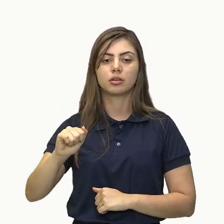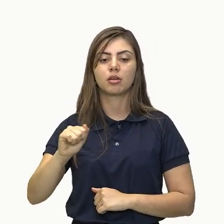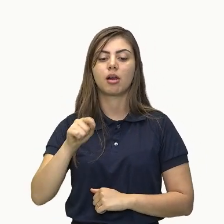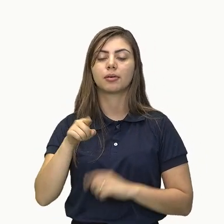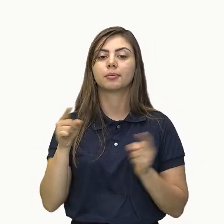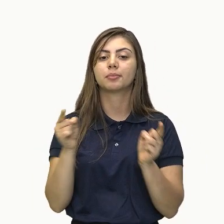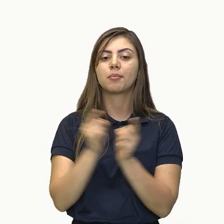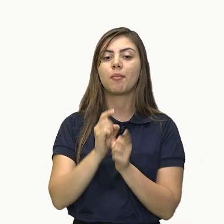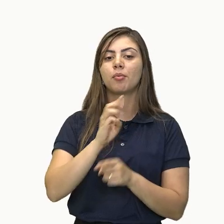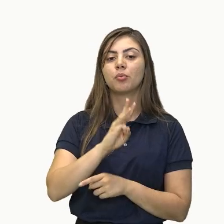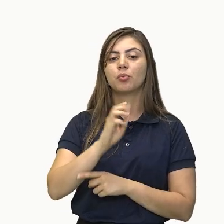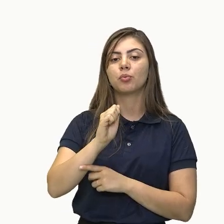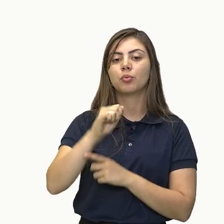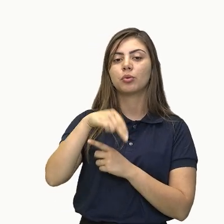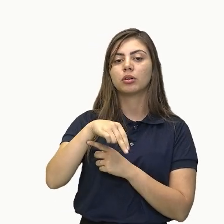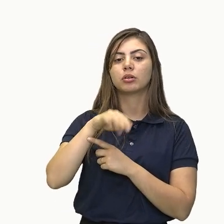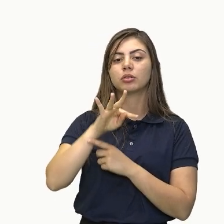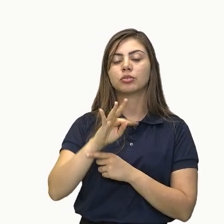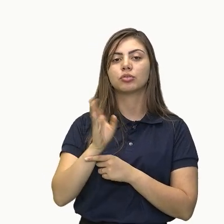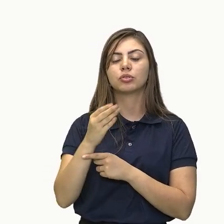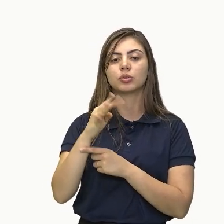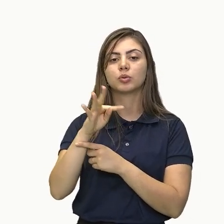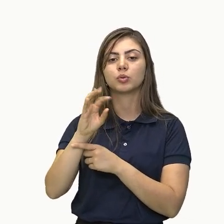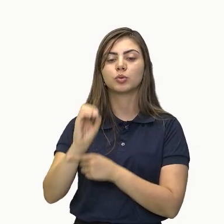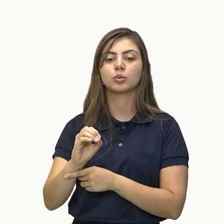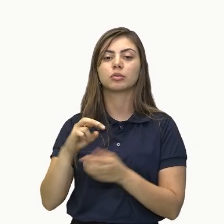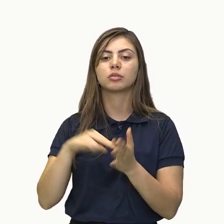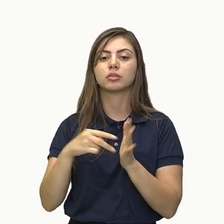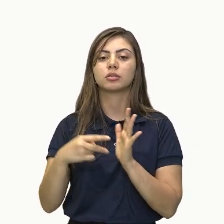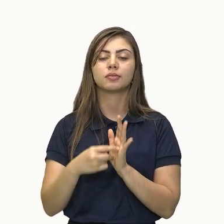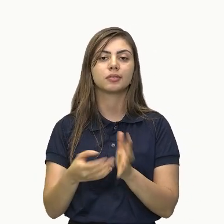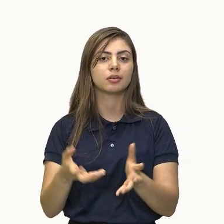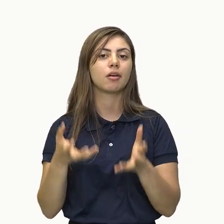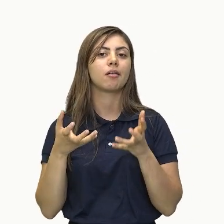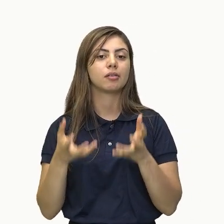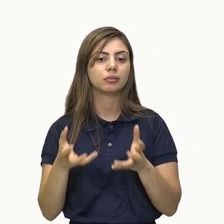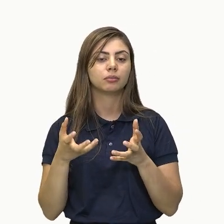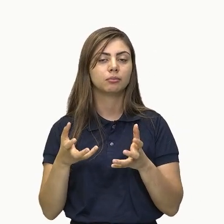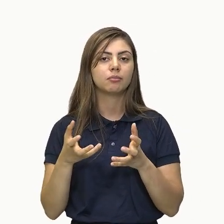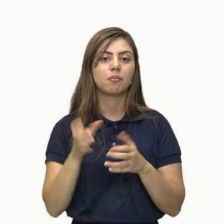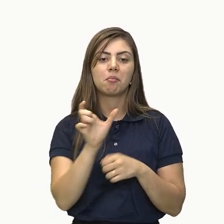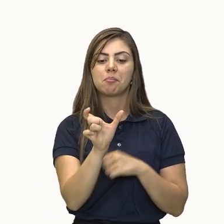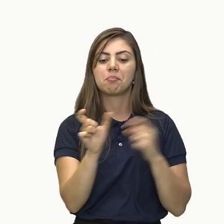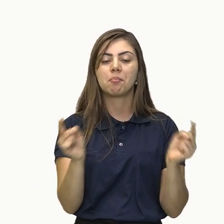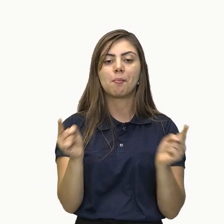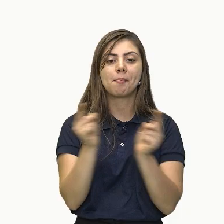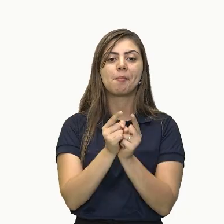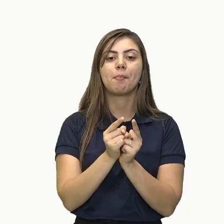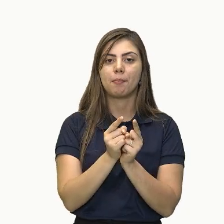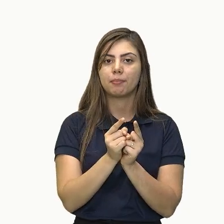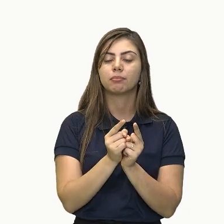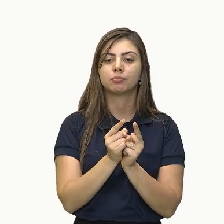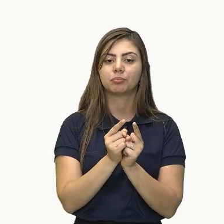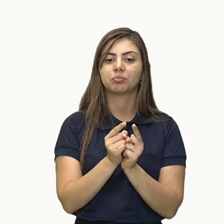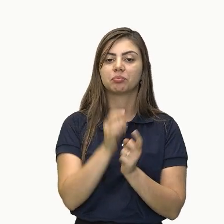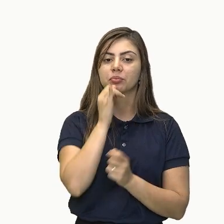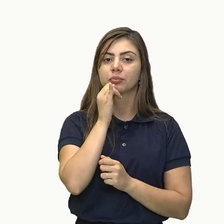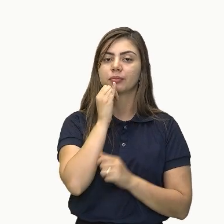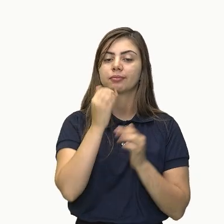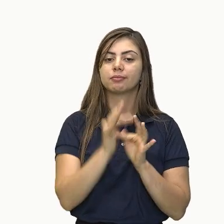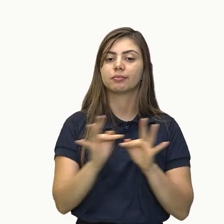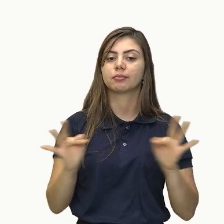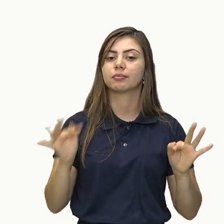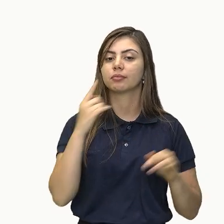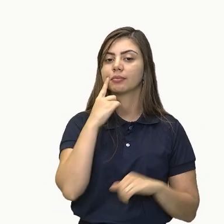want to, que significa querer. Então, ao invés de falar do you want to hang